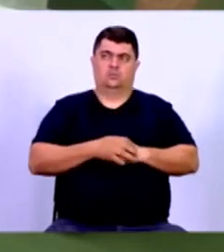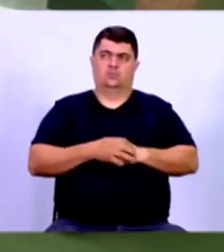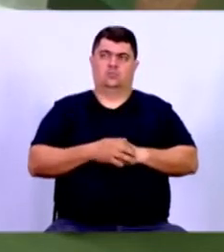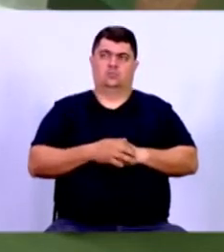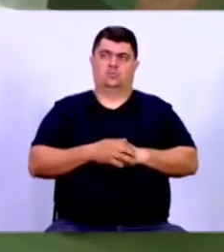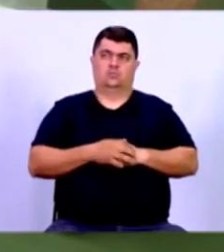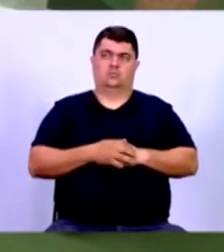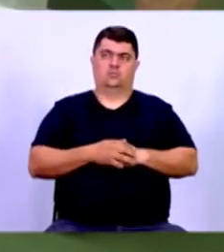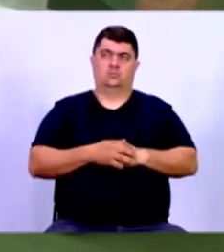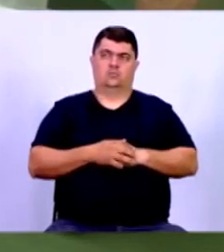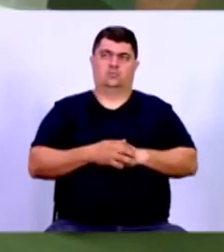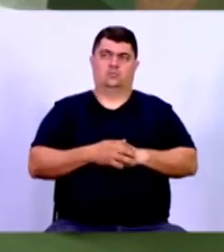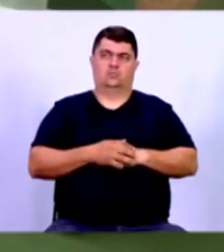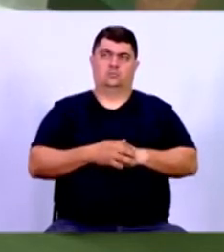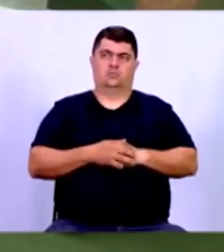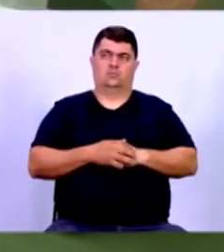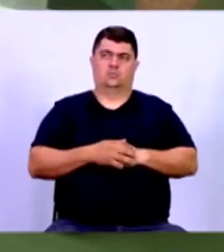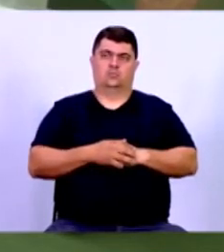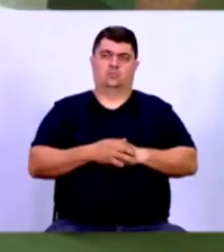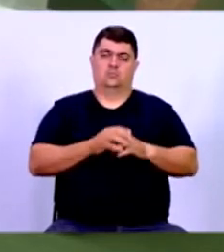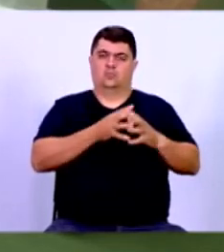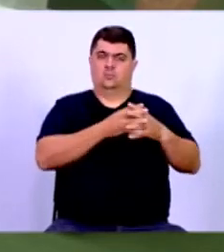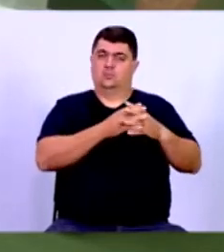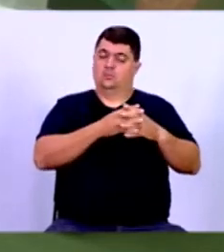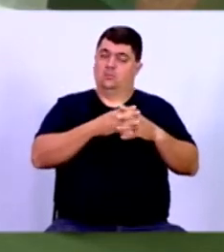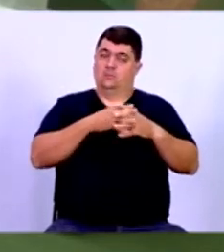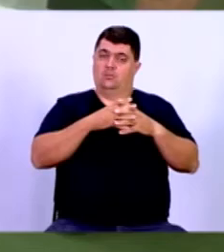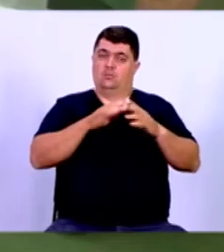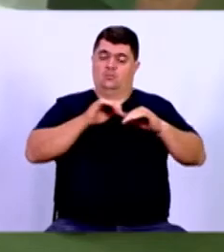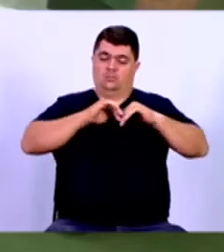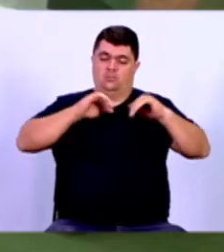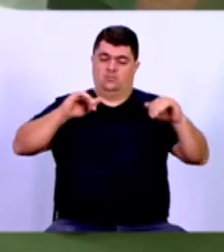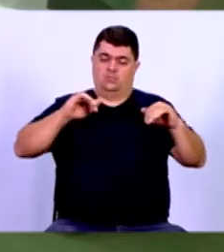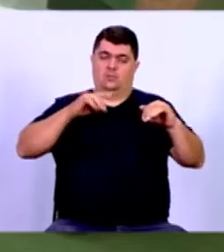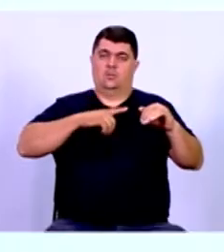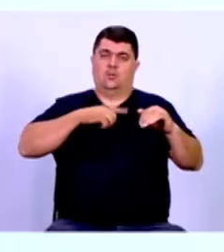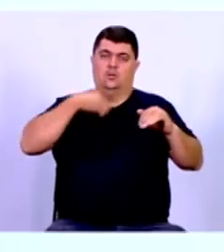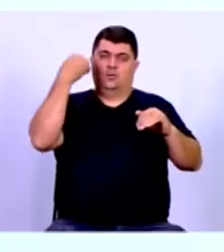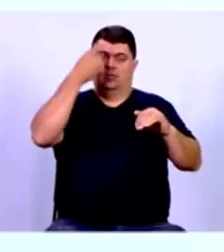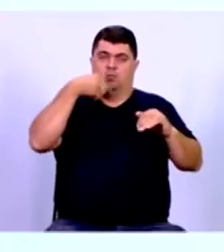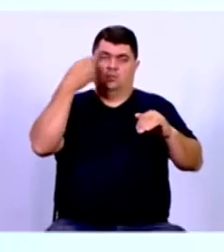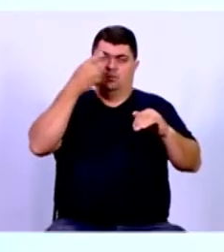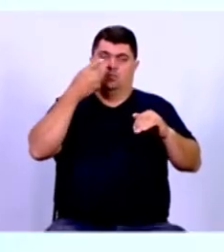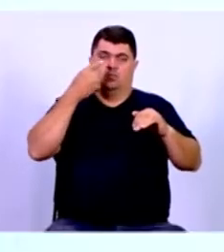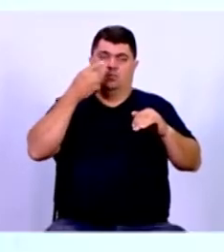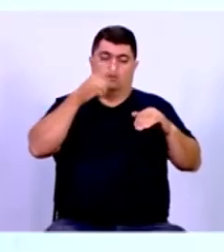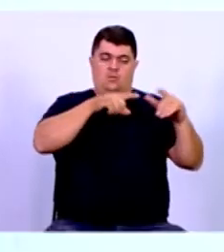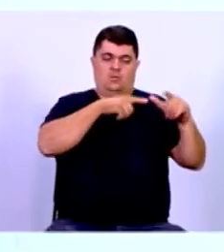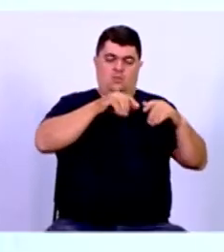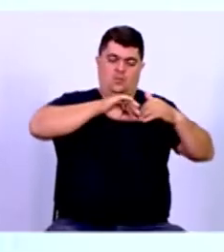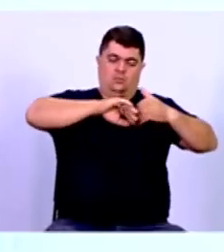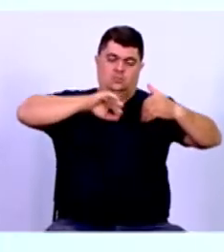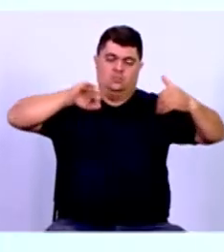dele? As coisas não se confundem. Você tem que realizar o estágio, a carga horária do estágio, independente